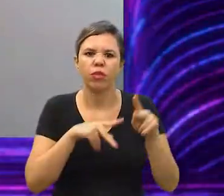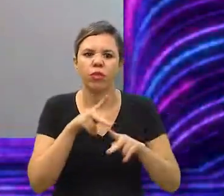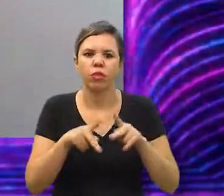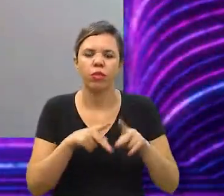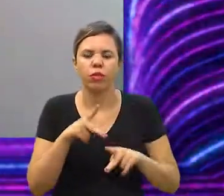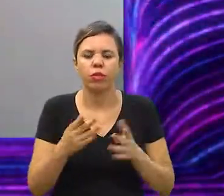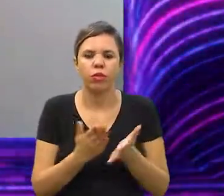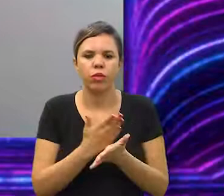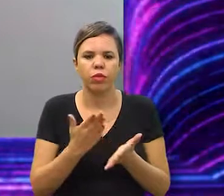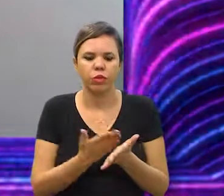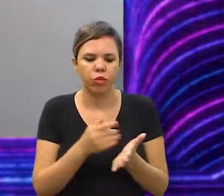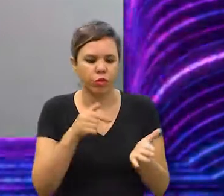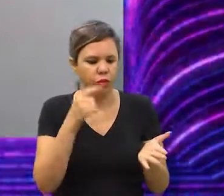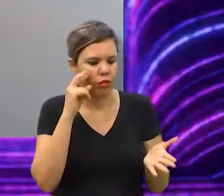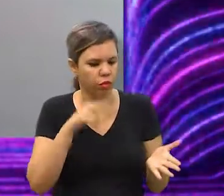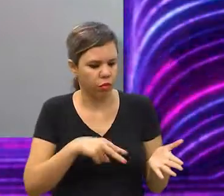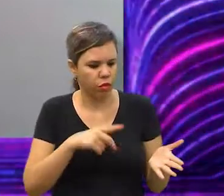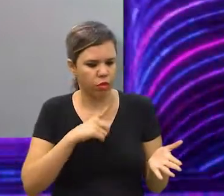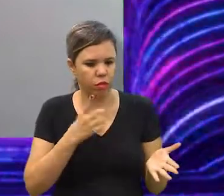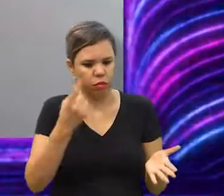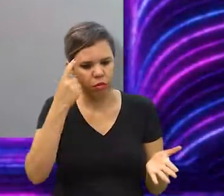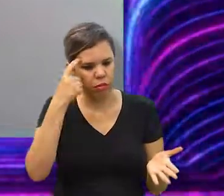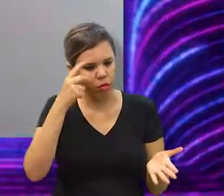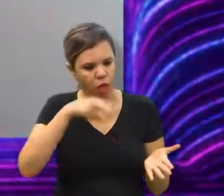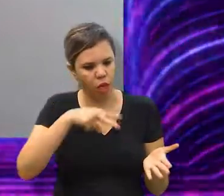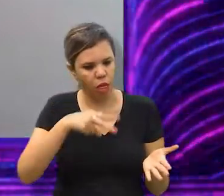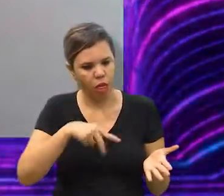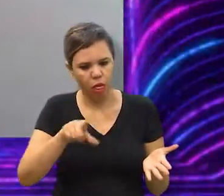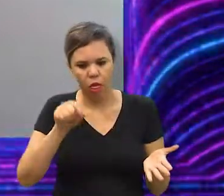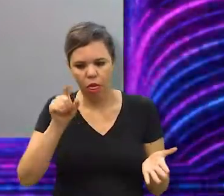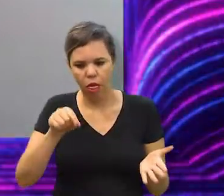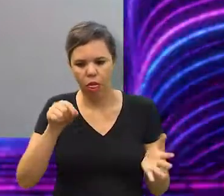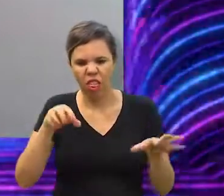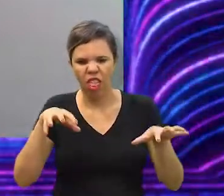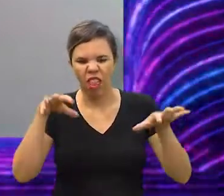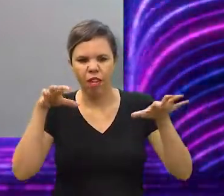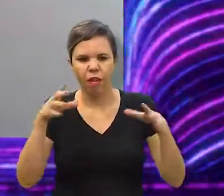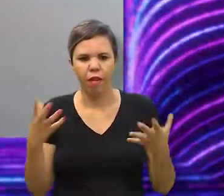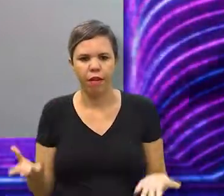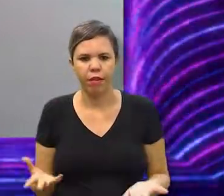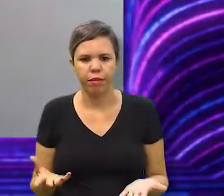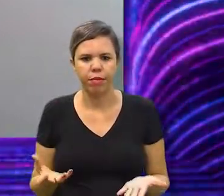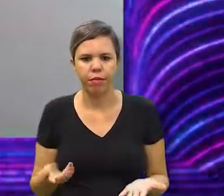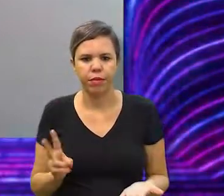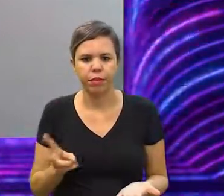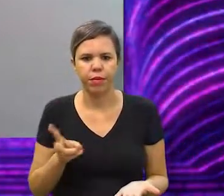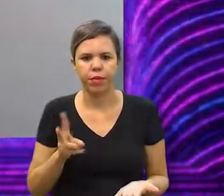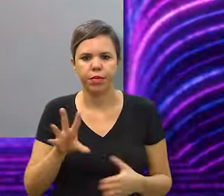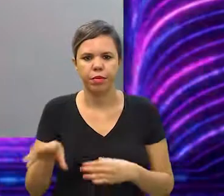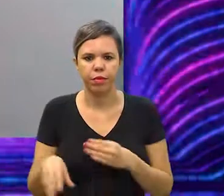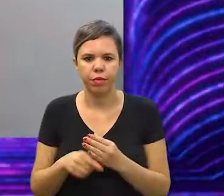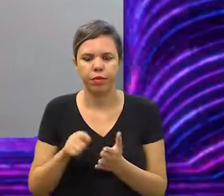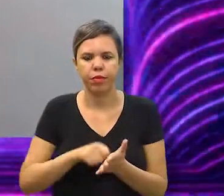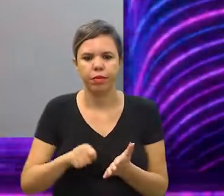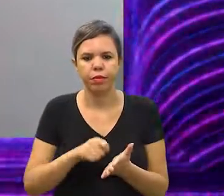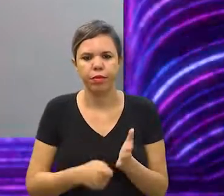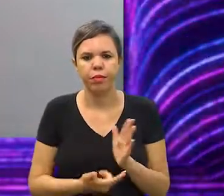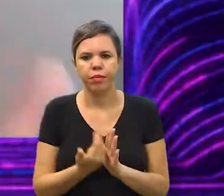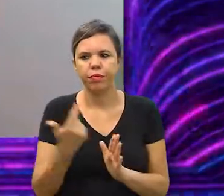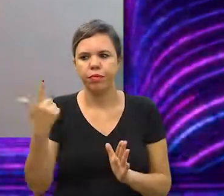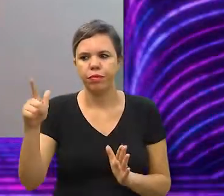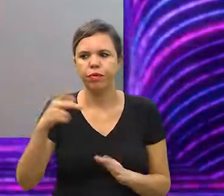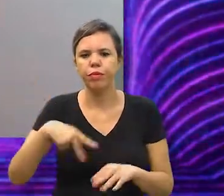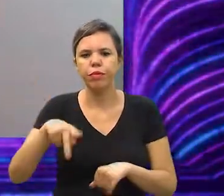os catálogos de monstros que a criança tem que ler para escolher o seu monstro, eles são constantemente atualizados com monstros de